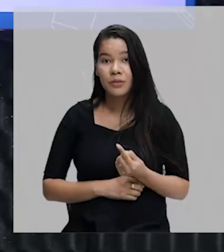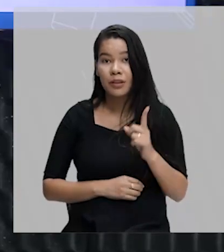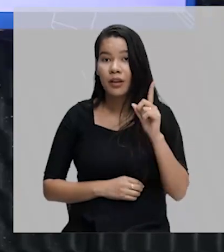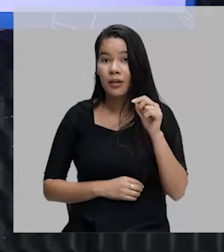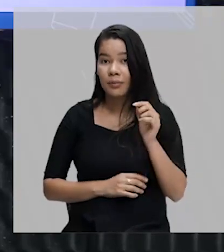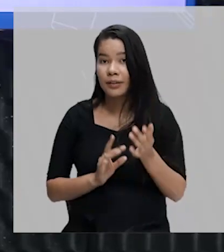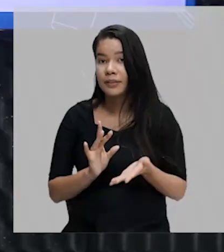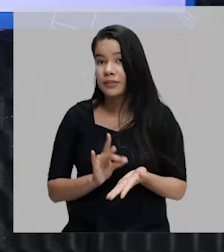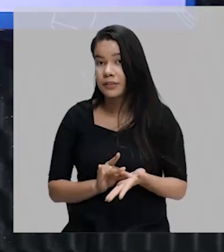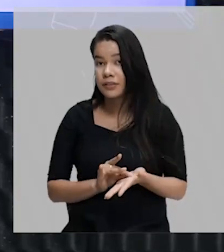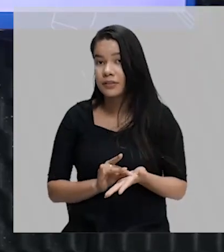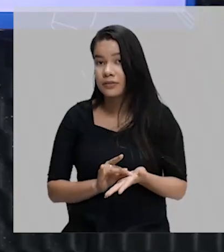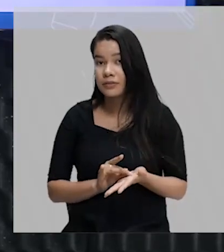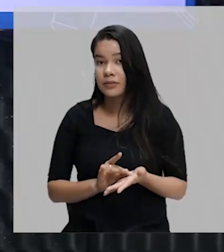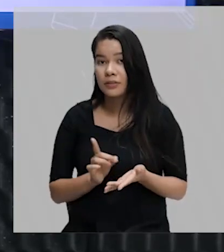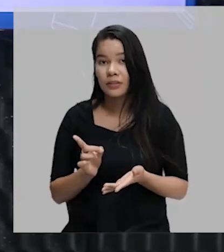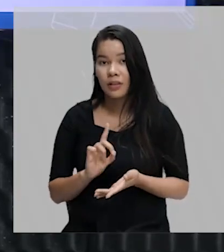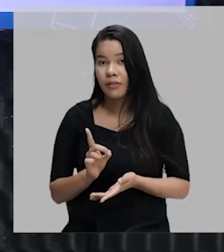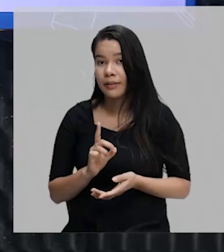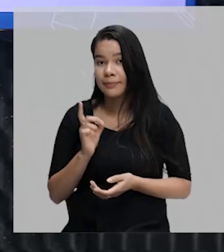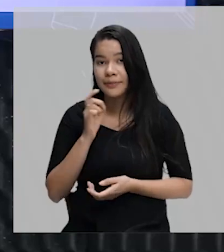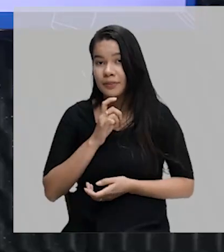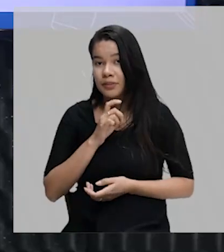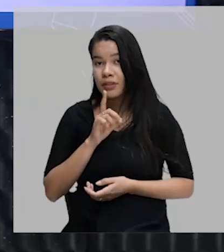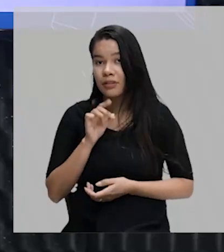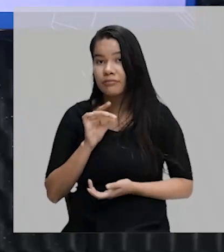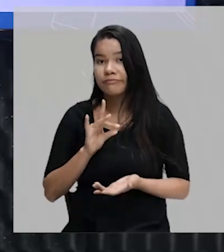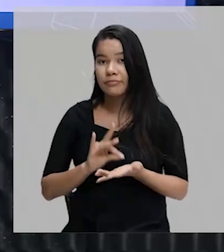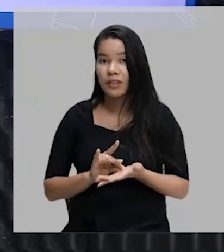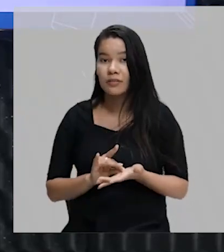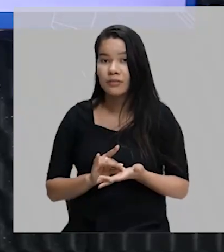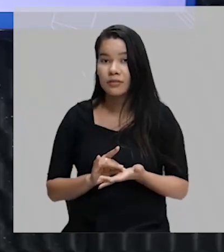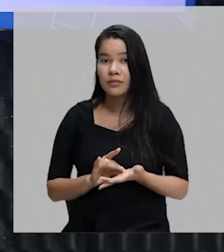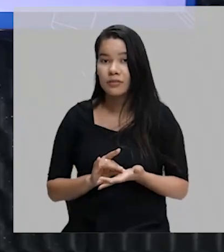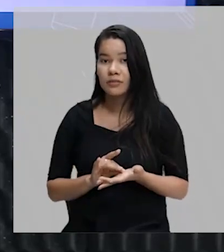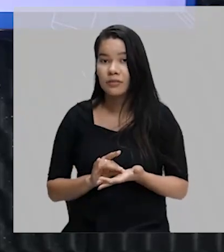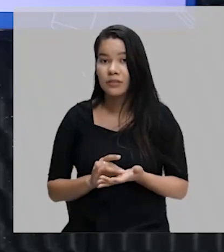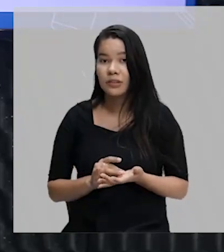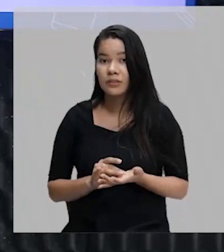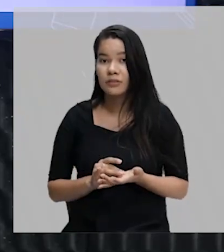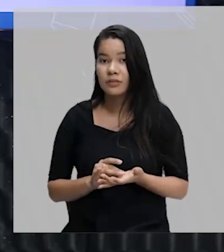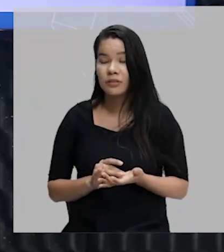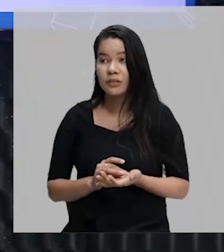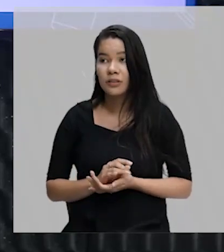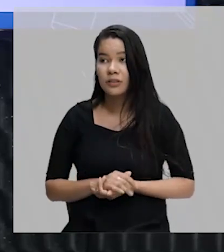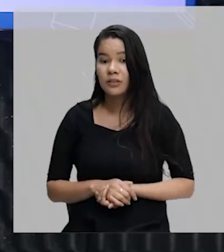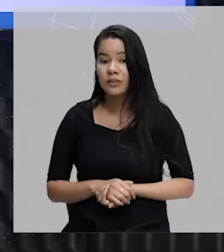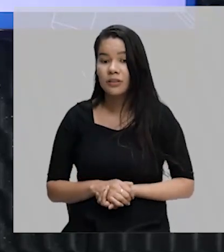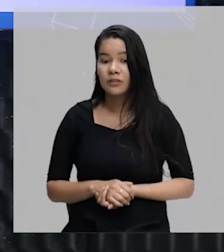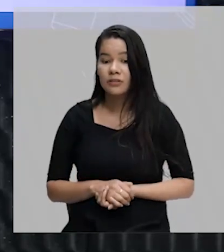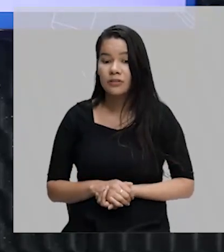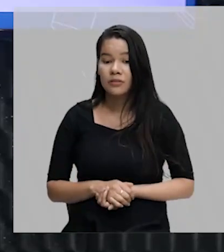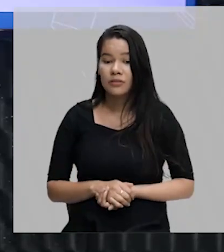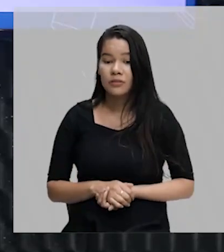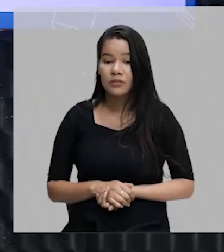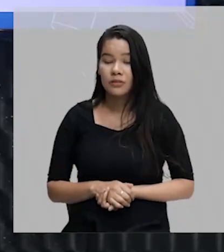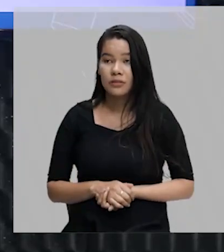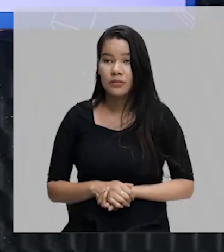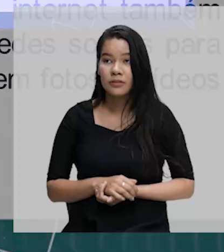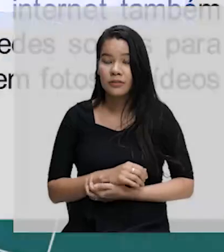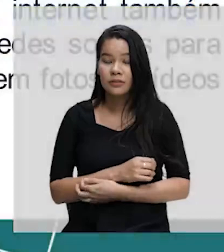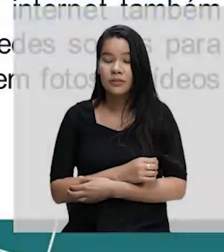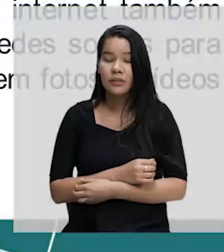uma realidade, tá, gente? Isso aqui não é ficção, é uma realidade. Os agressores,